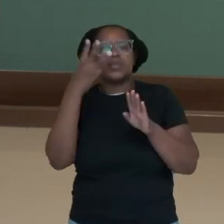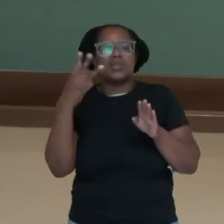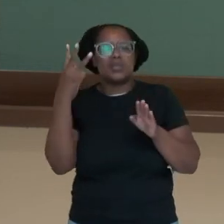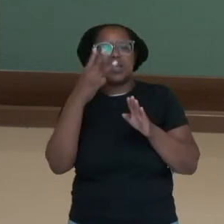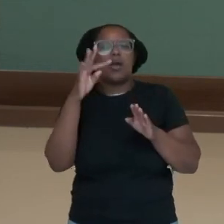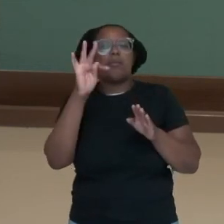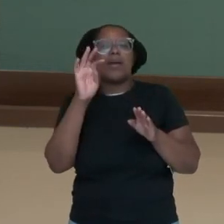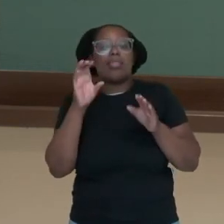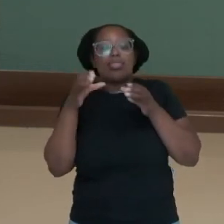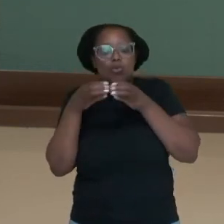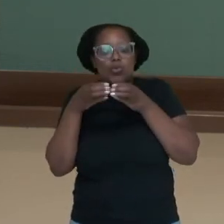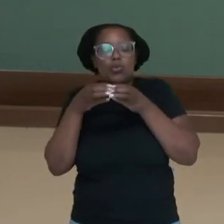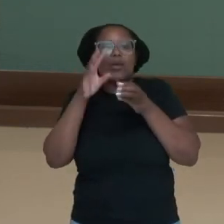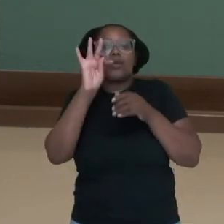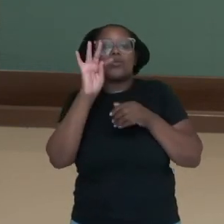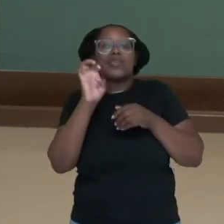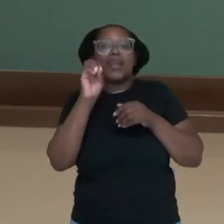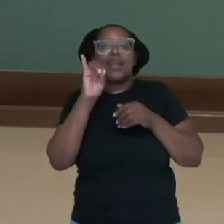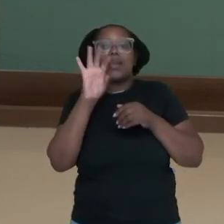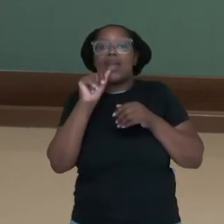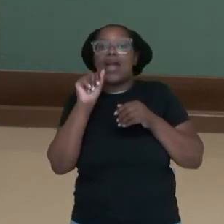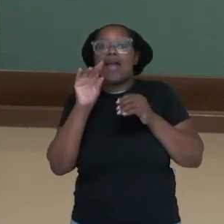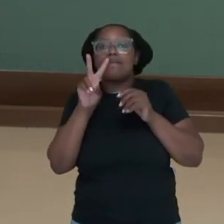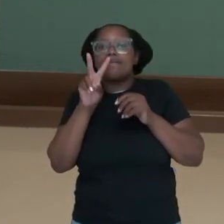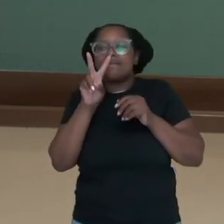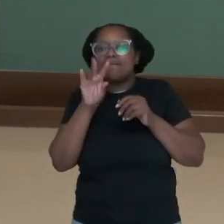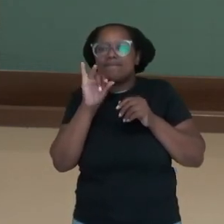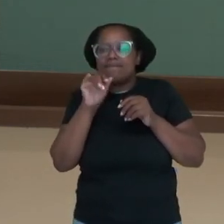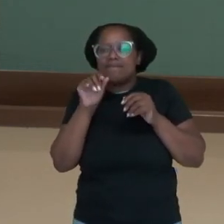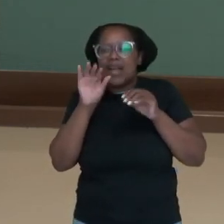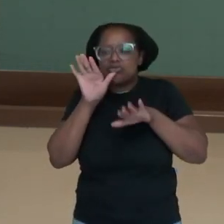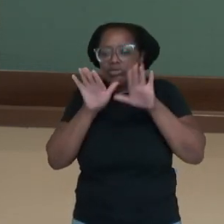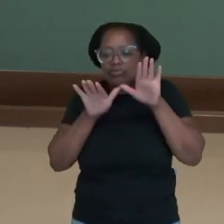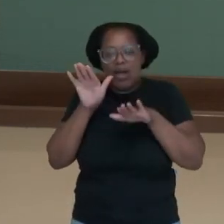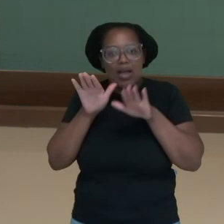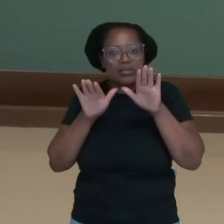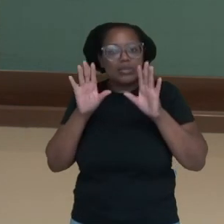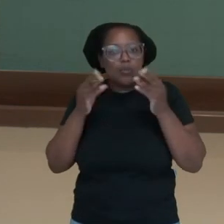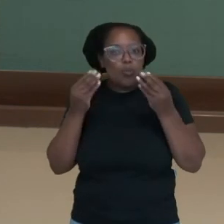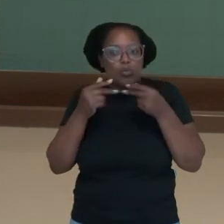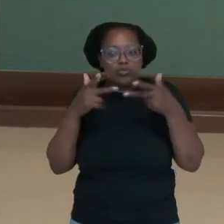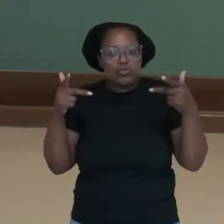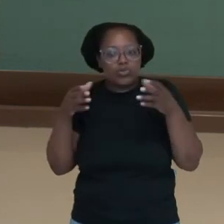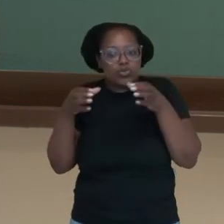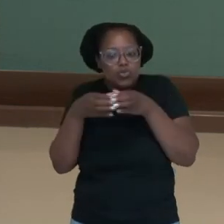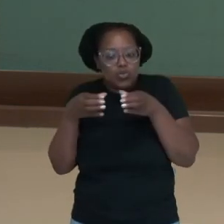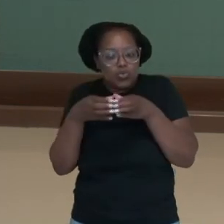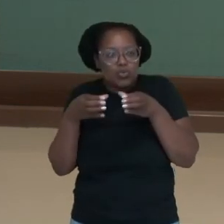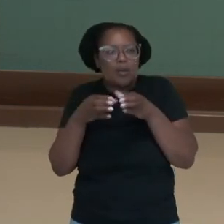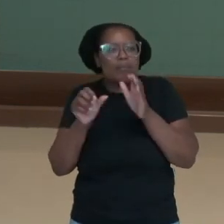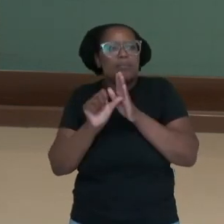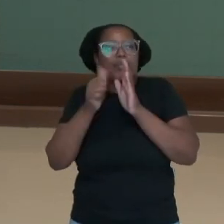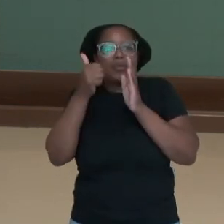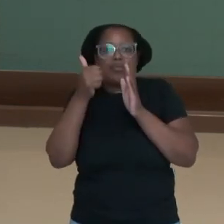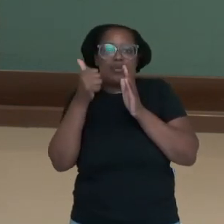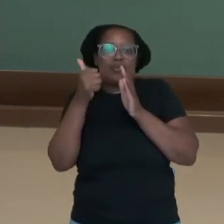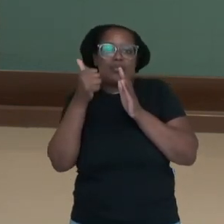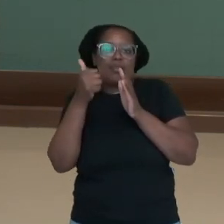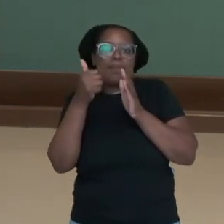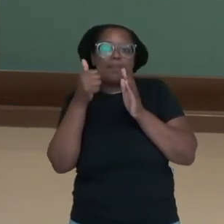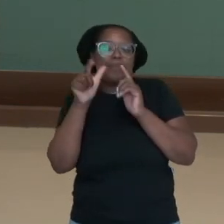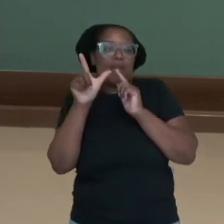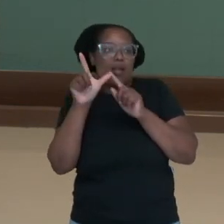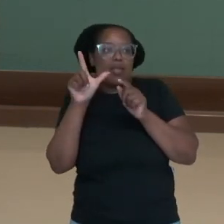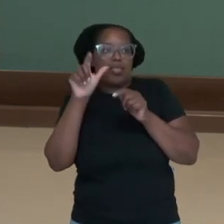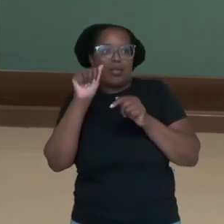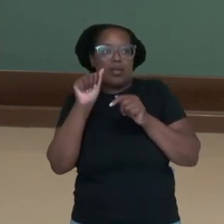teia alimentar, várias cadeias juntas, por isso mais de um papel. Primeira alternativa, quais organismos são